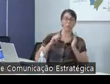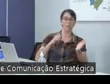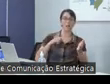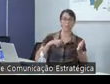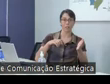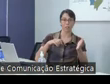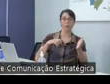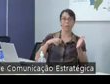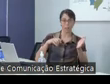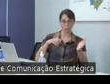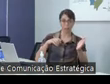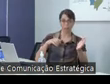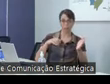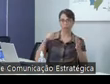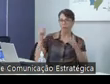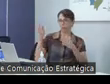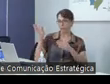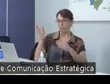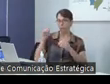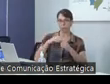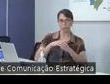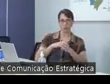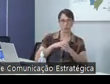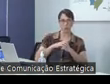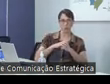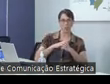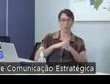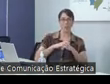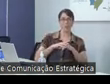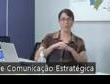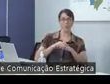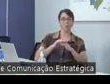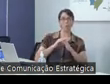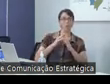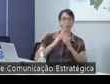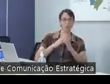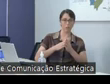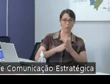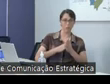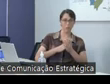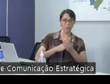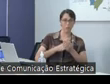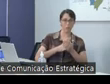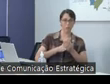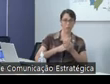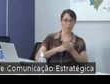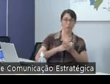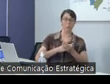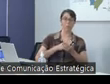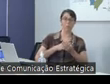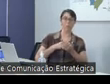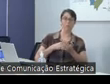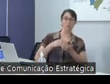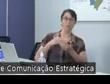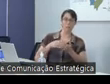mas que tem carga viral detectável que vai ser o nosso foco de hoje e ainda há pessoas que estão e Terapia anti-retroviral